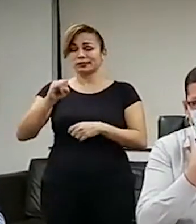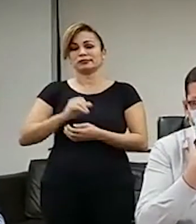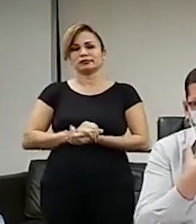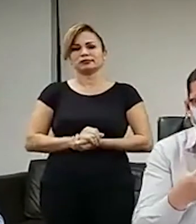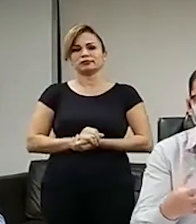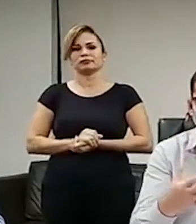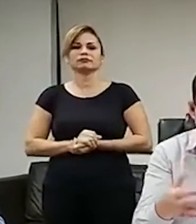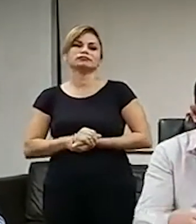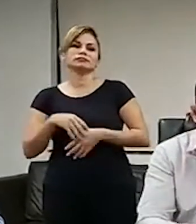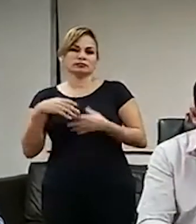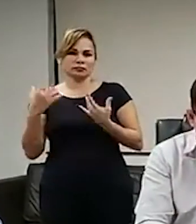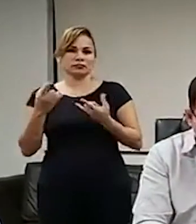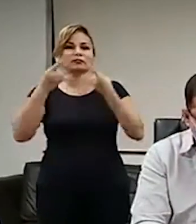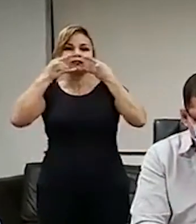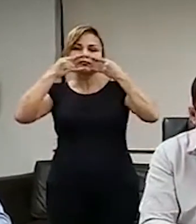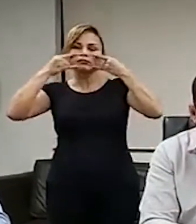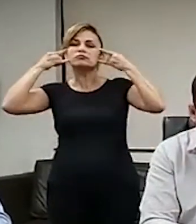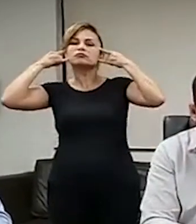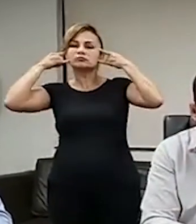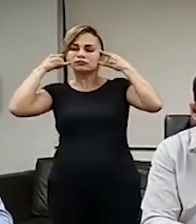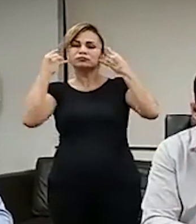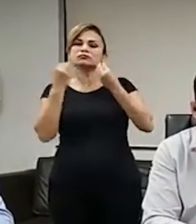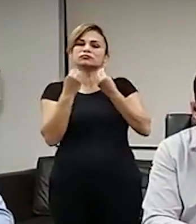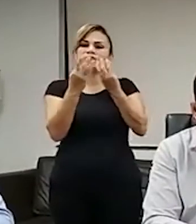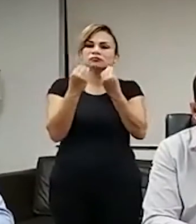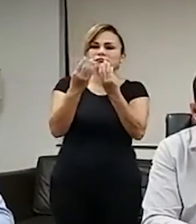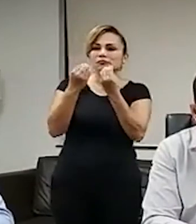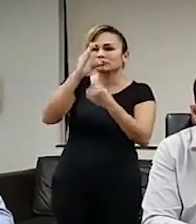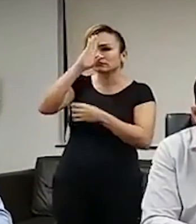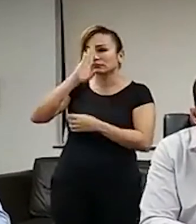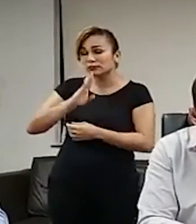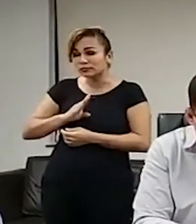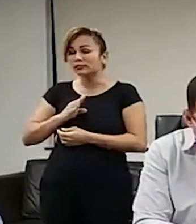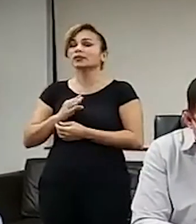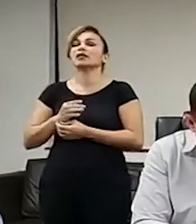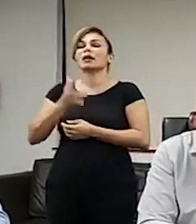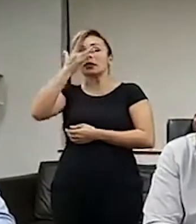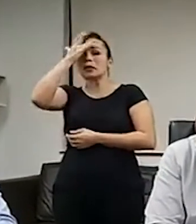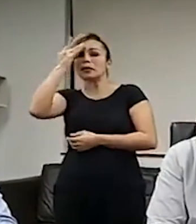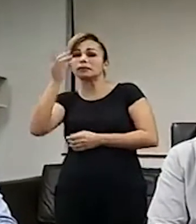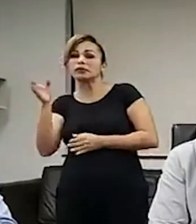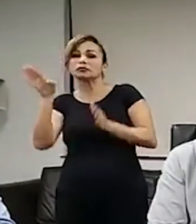mantendo a máscara disponível às pessoas que chegam, né?